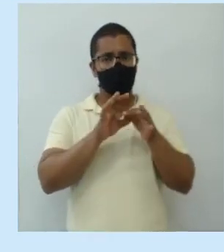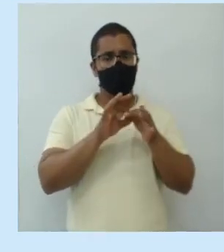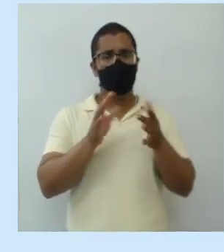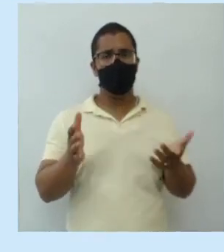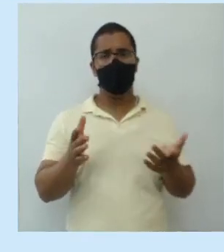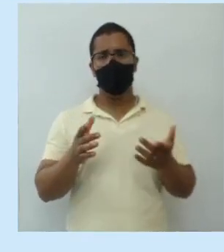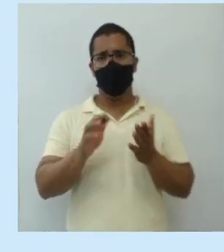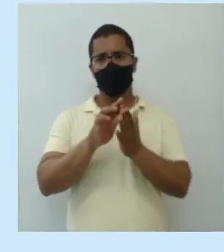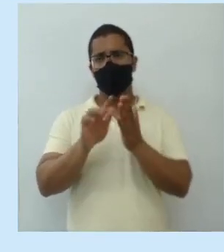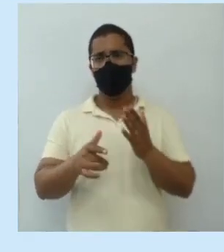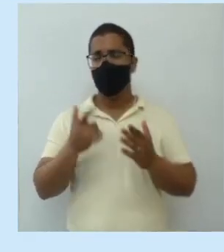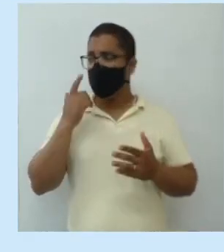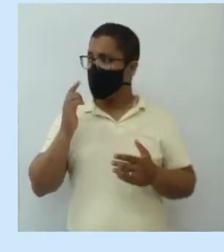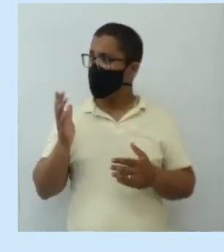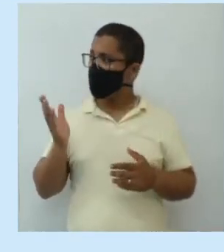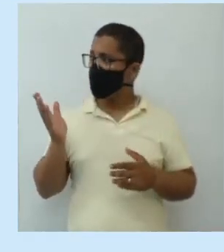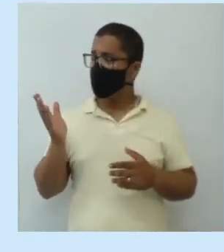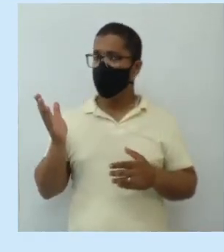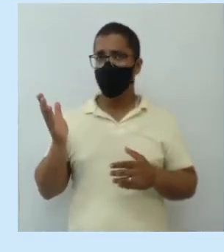a Associação Nacional de